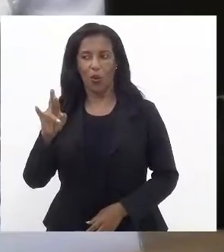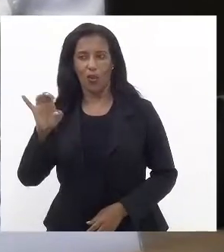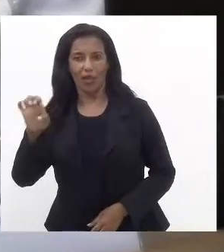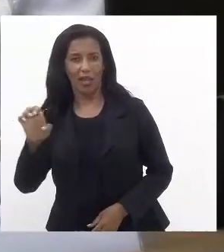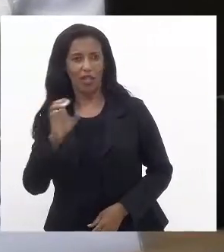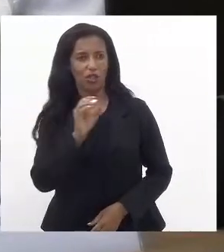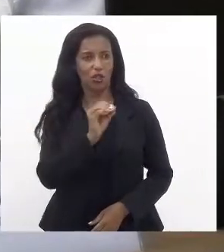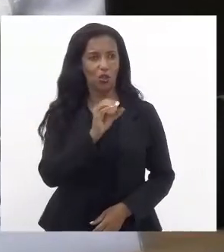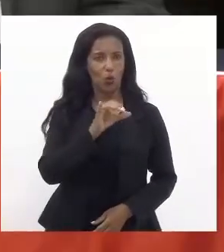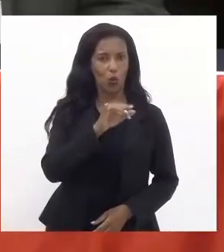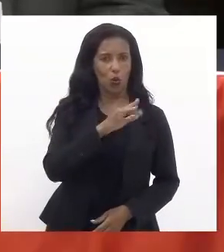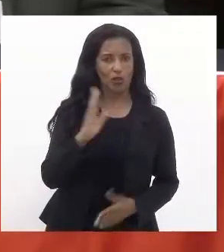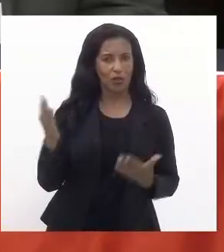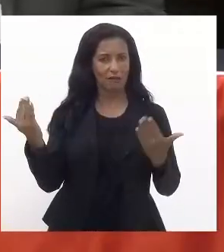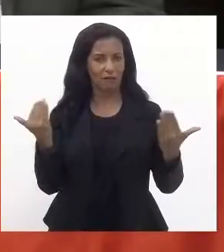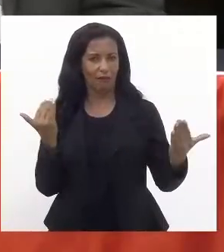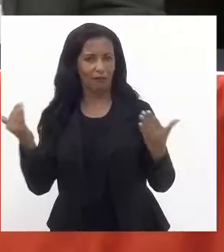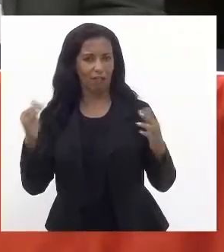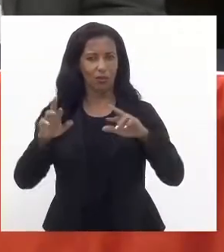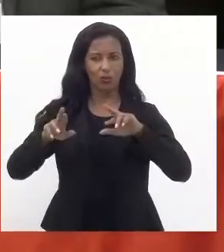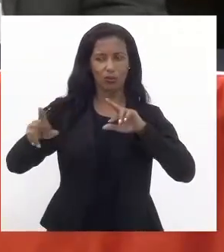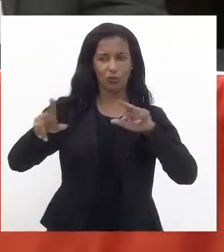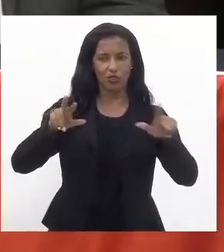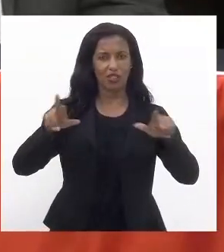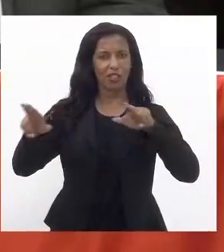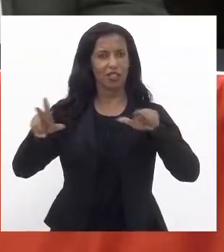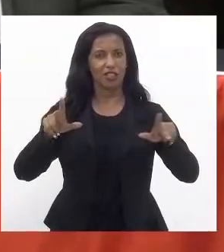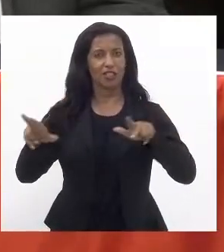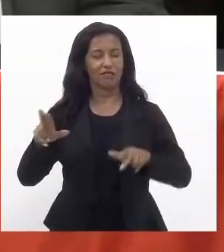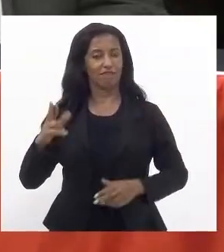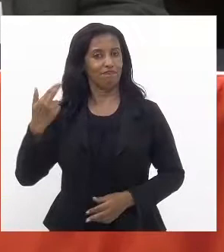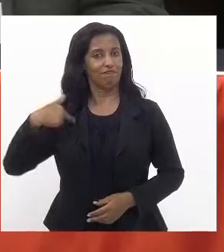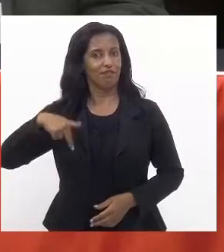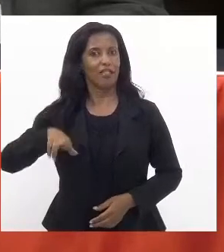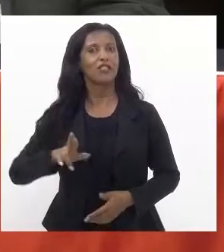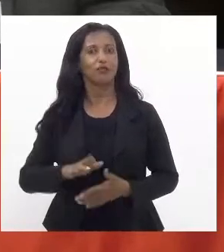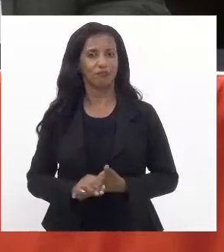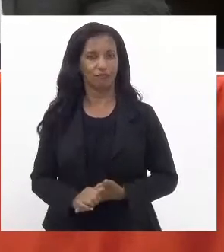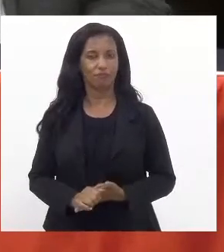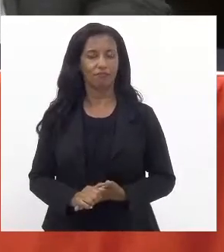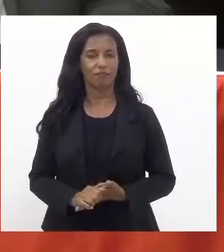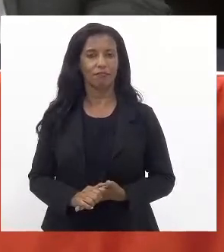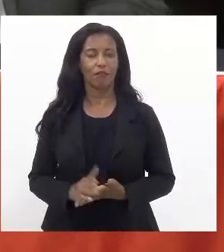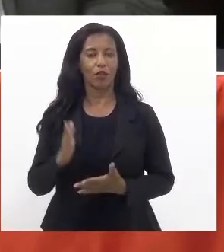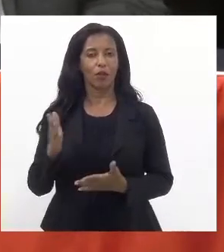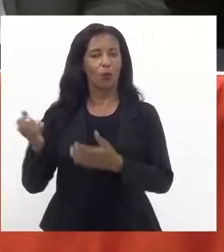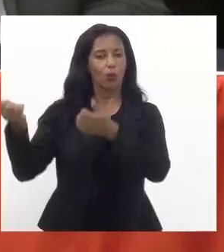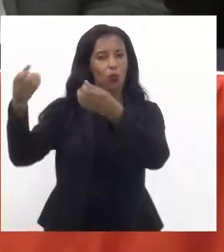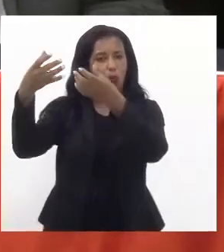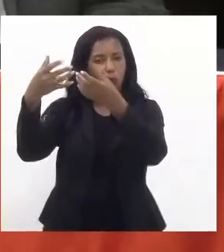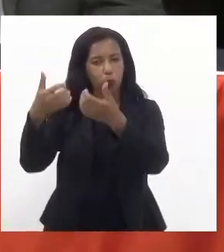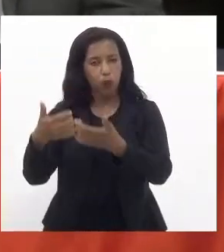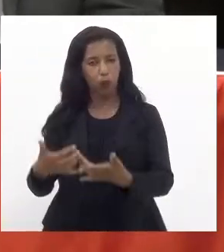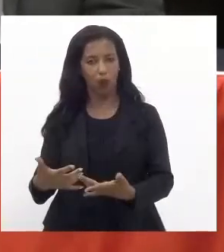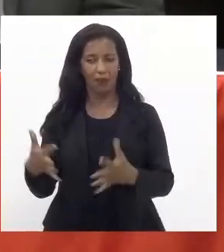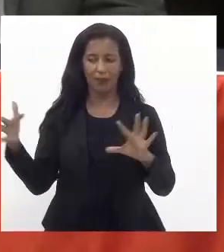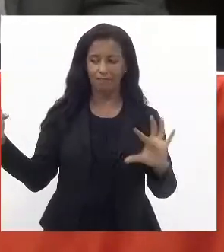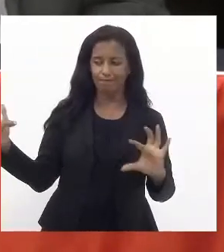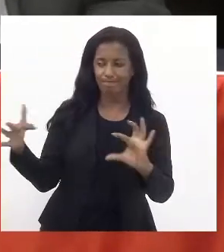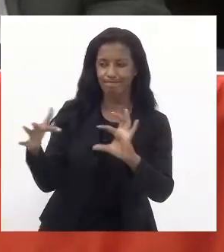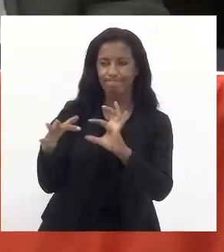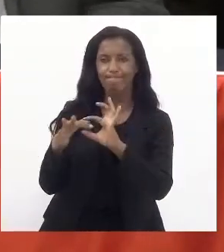Ocidente, no âmbito do pluralismo entre as diferentes religiões, com a finalidade de estreitar os